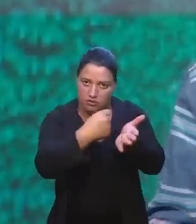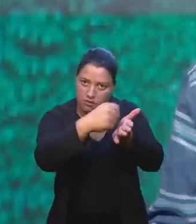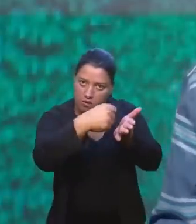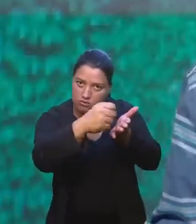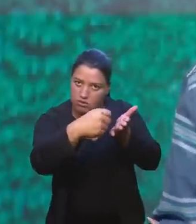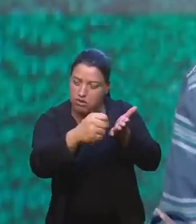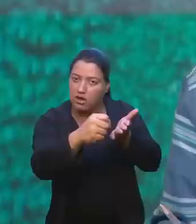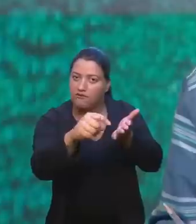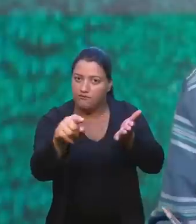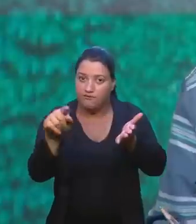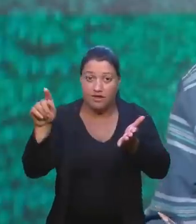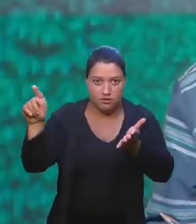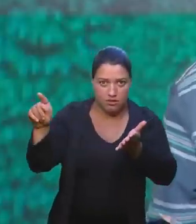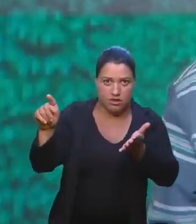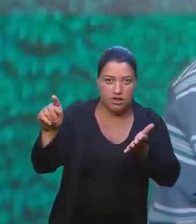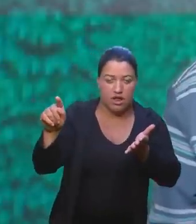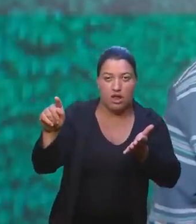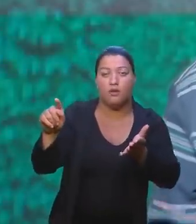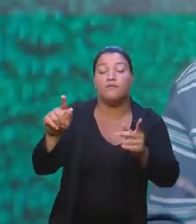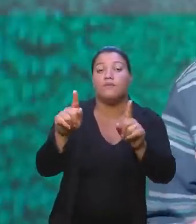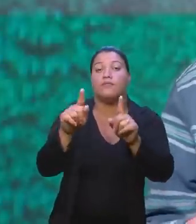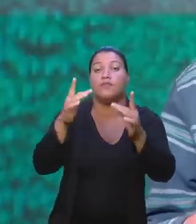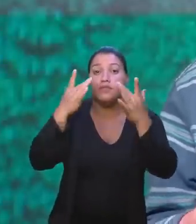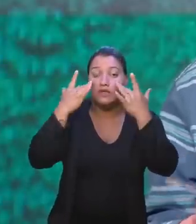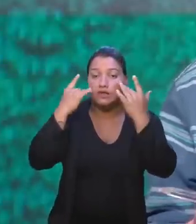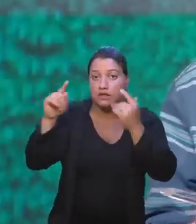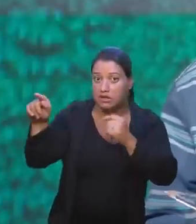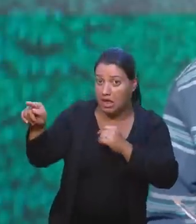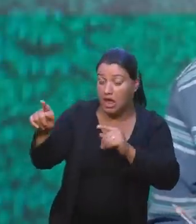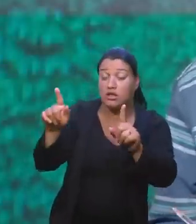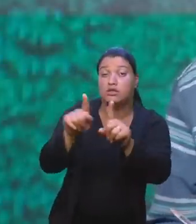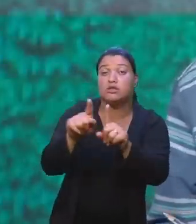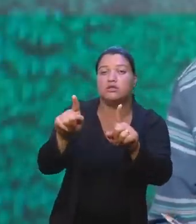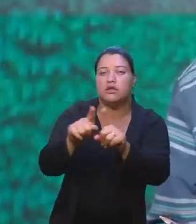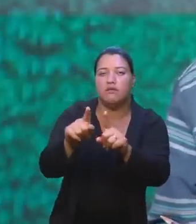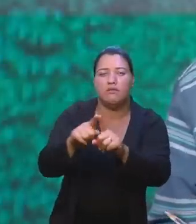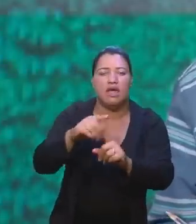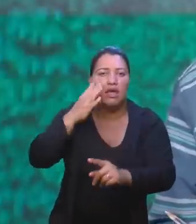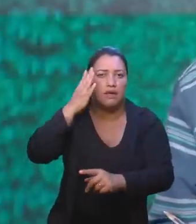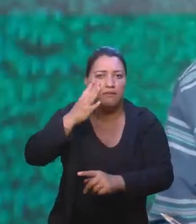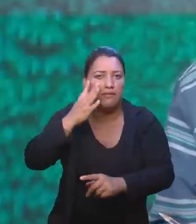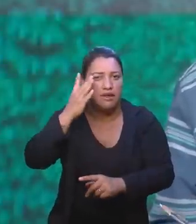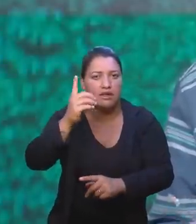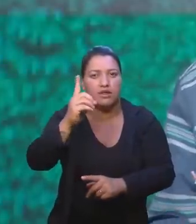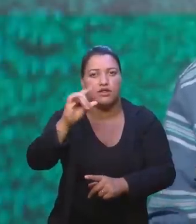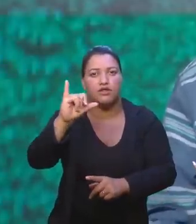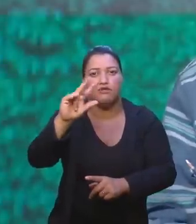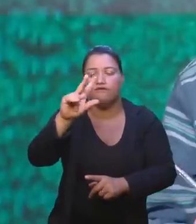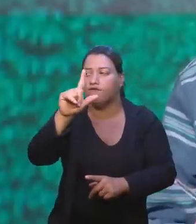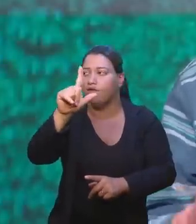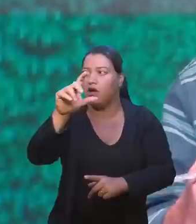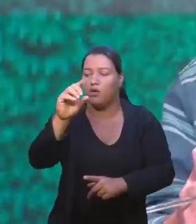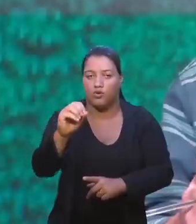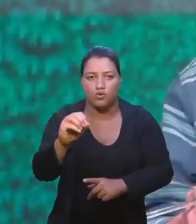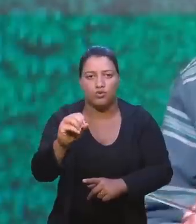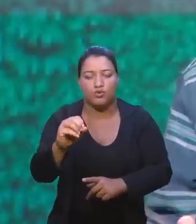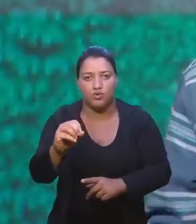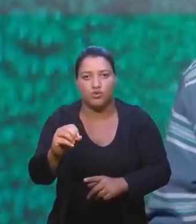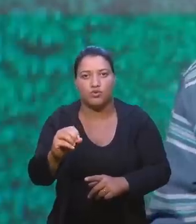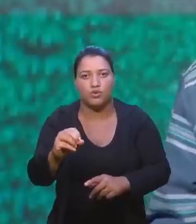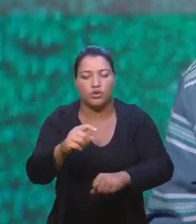foyer do teatro, assim como a palestra de Divaldo Pereira Franco passou para